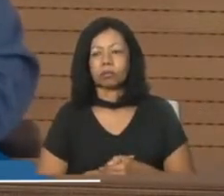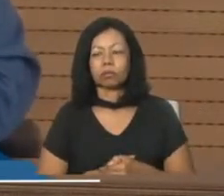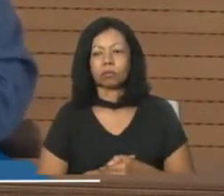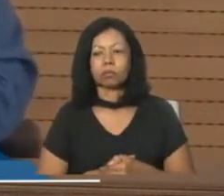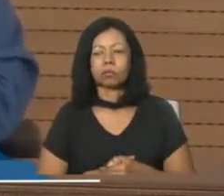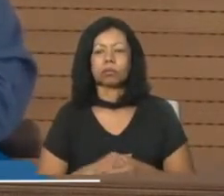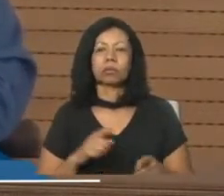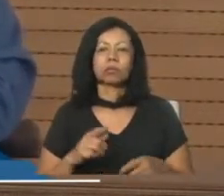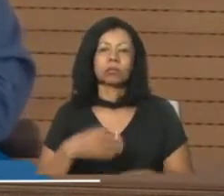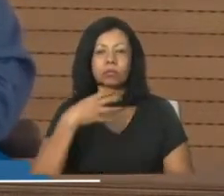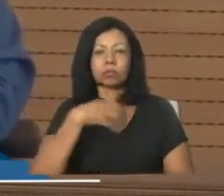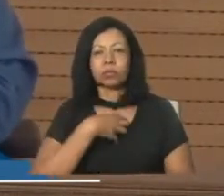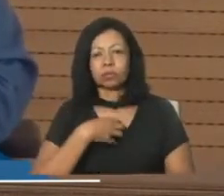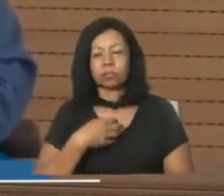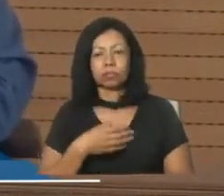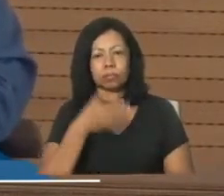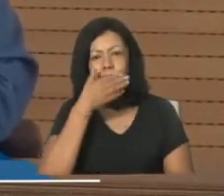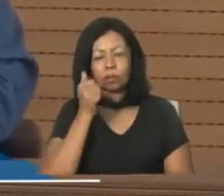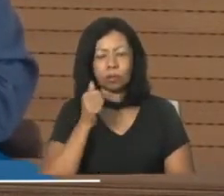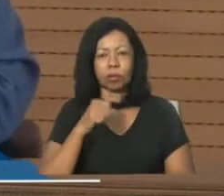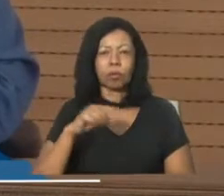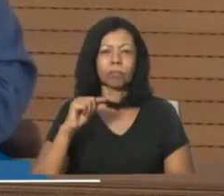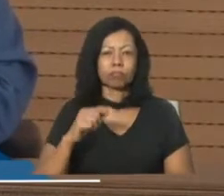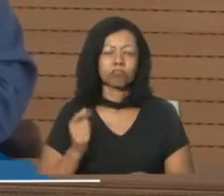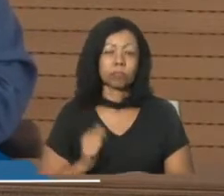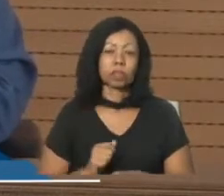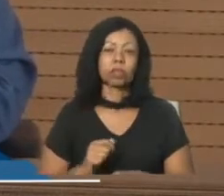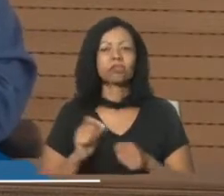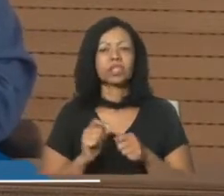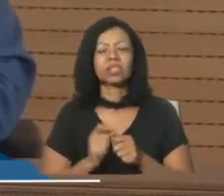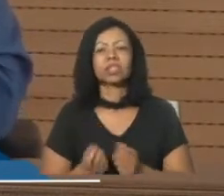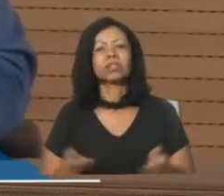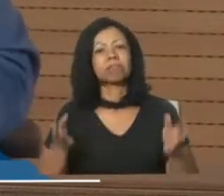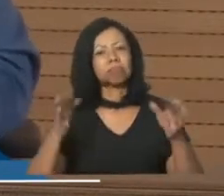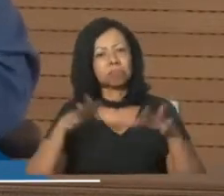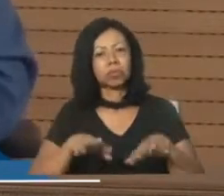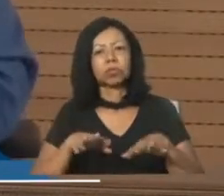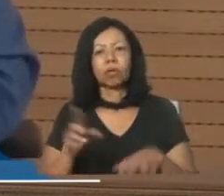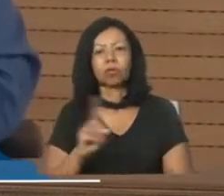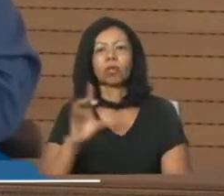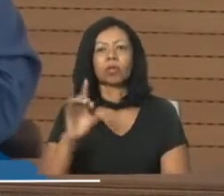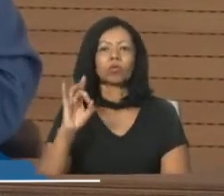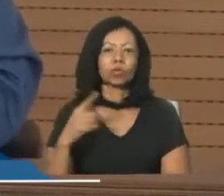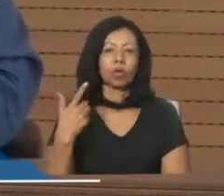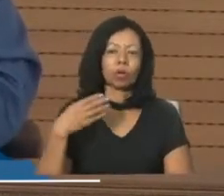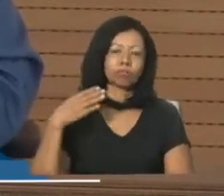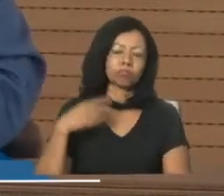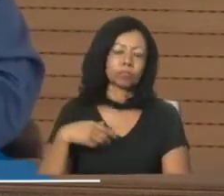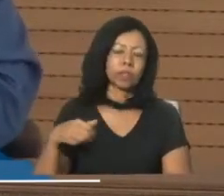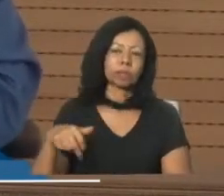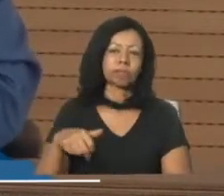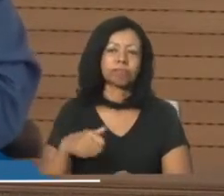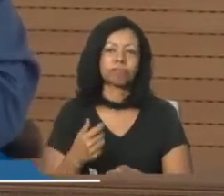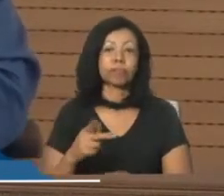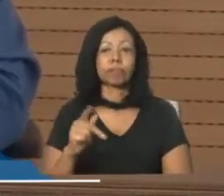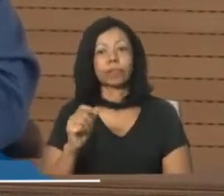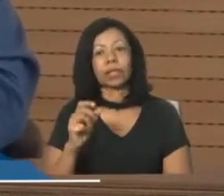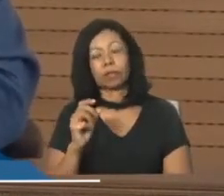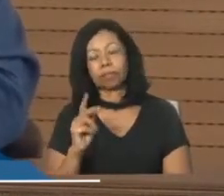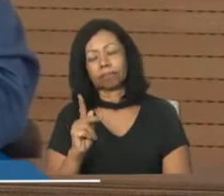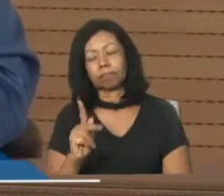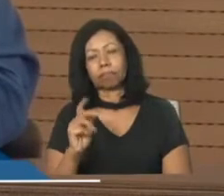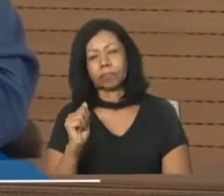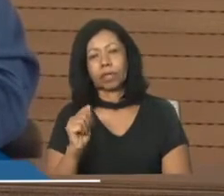mais barato de fazer tal inclusão. Então, não só a patinação, mas, claro,